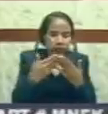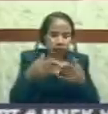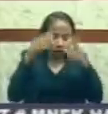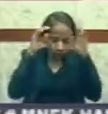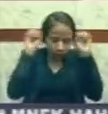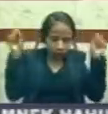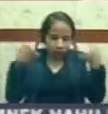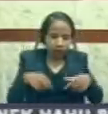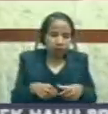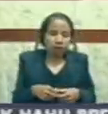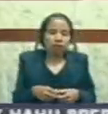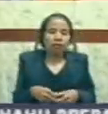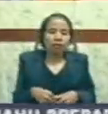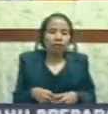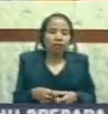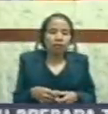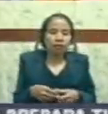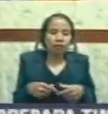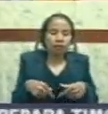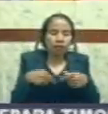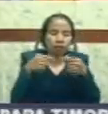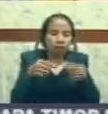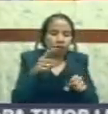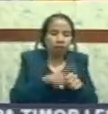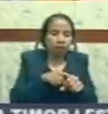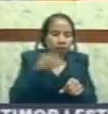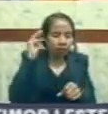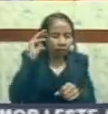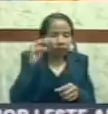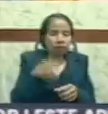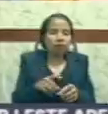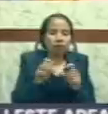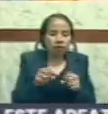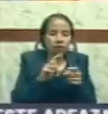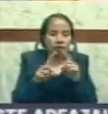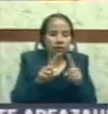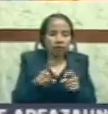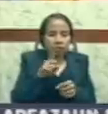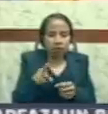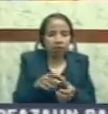excelência, presidente. A permissão, senhor ministro, al favor, clarifica-lhe tanto. Obrigado.